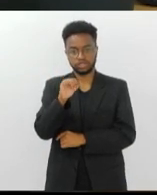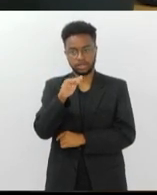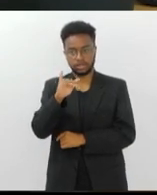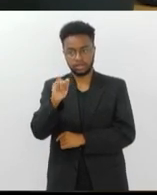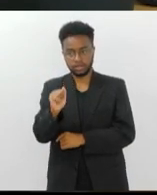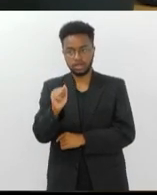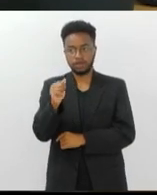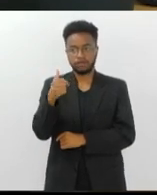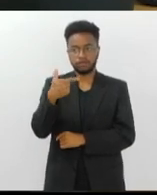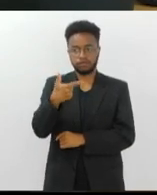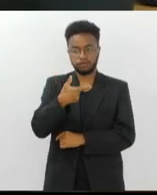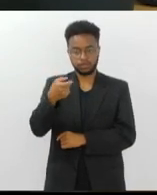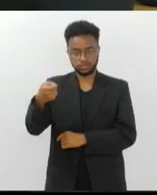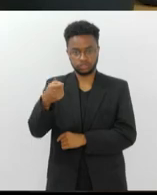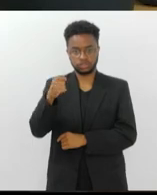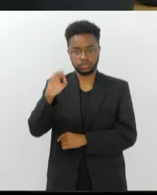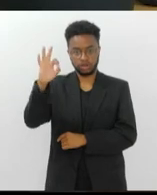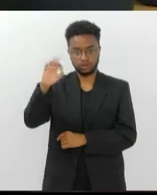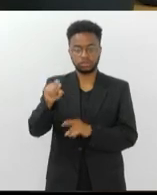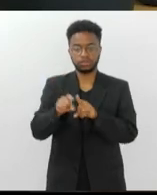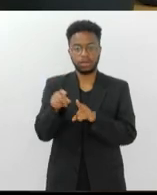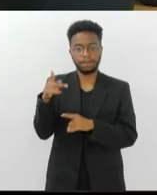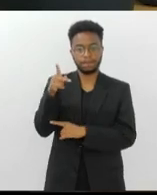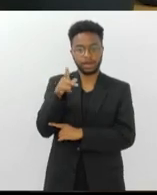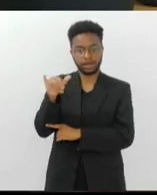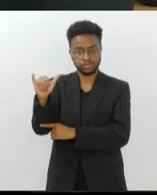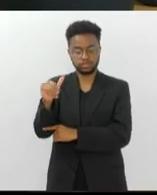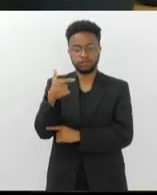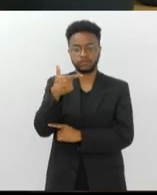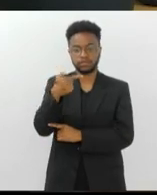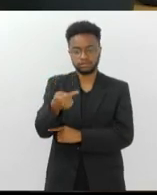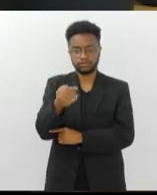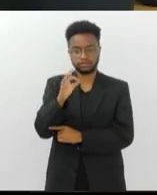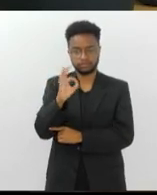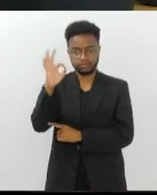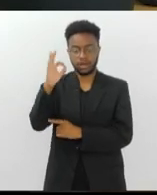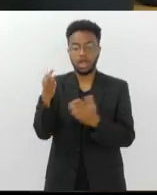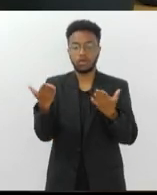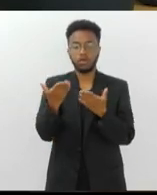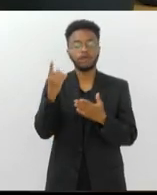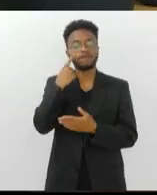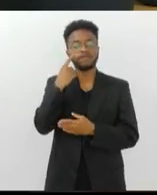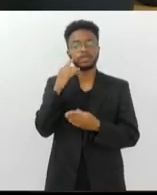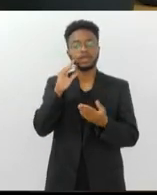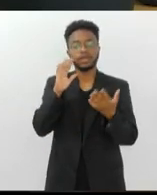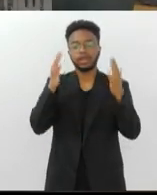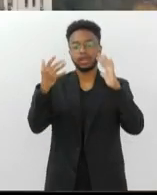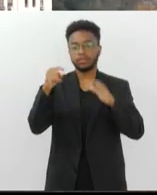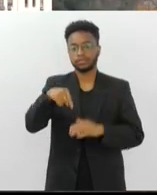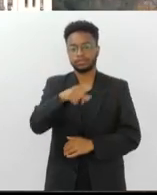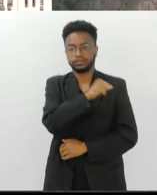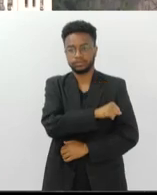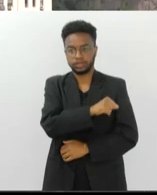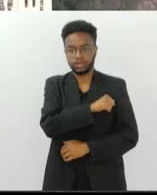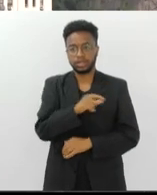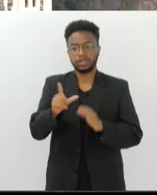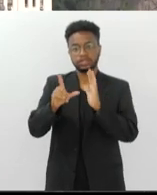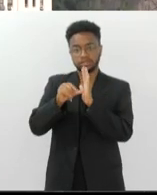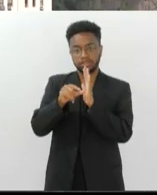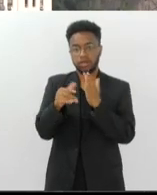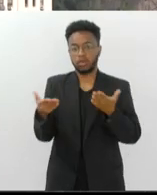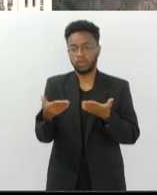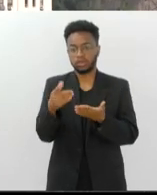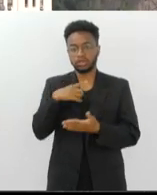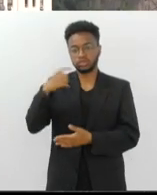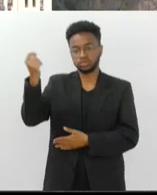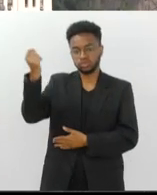Paraty 27 graus. Vamos ver agora como está o tempo aqui no Rio de Janeiro. Você vê imagens aí da central do Brasil, o dia amanheceu com sol e